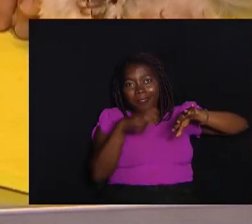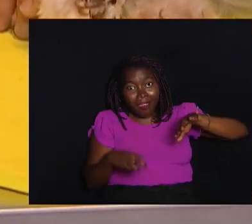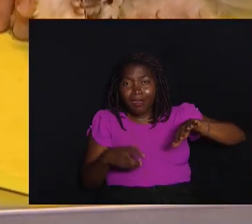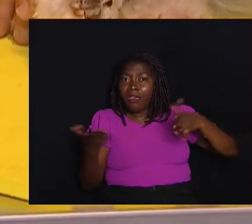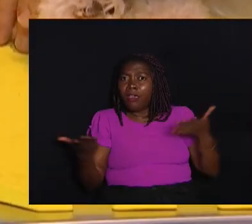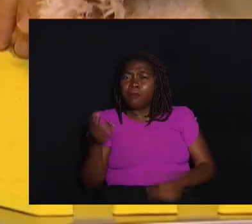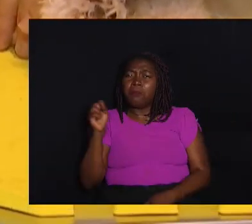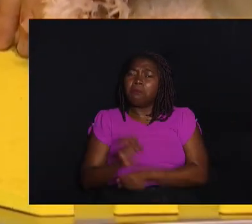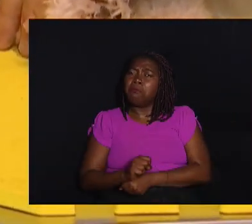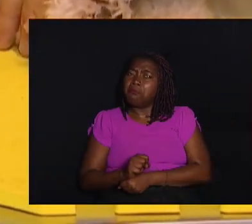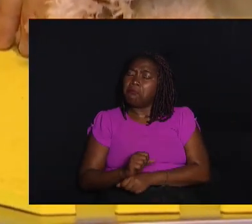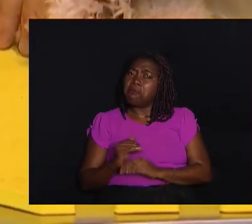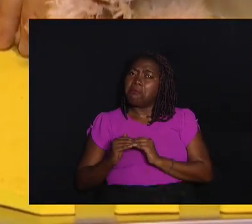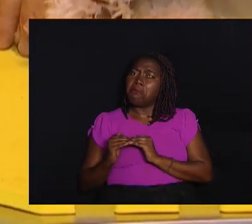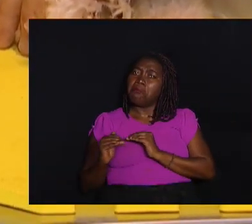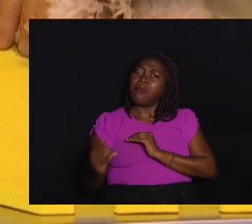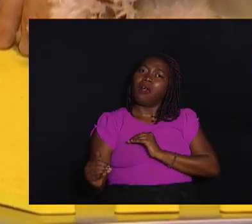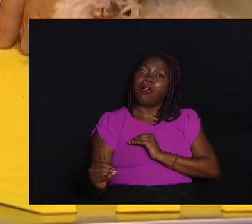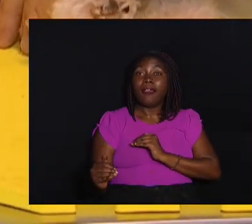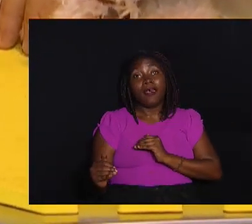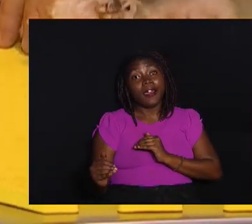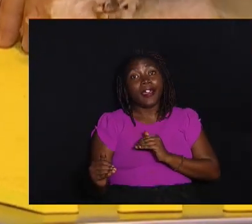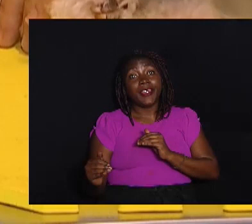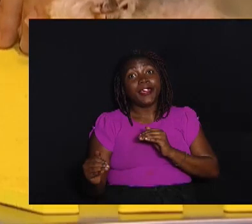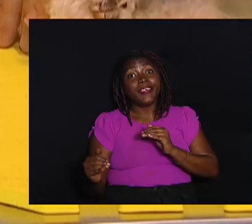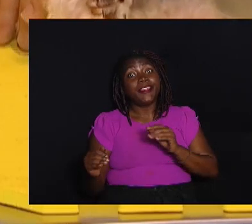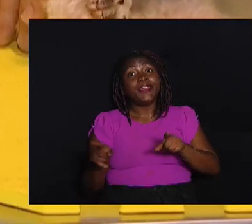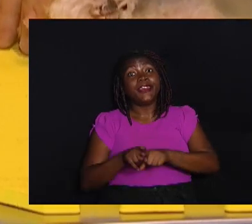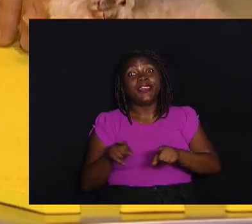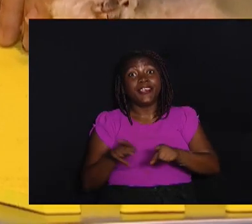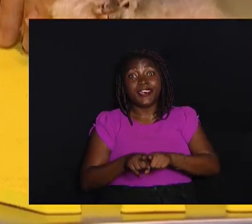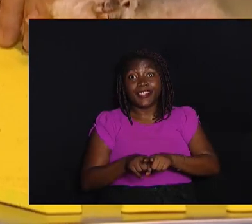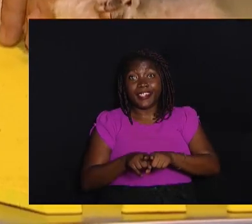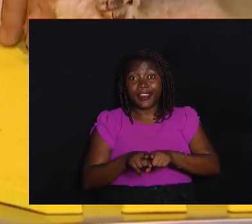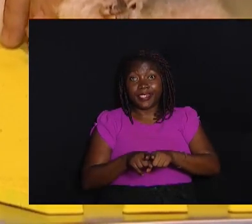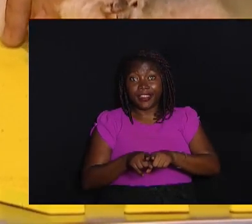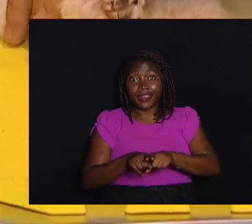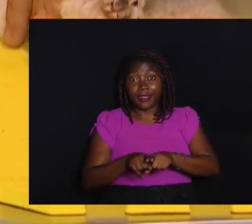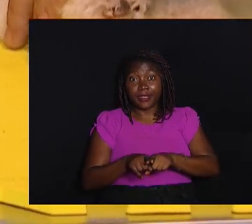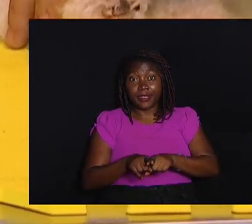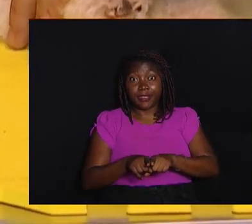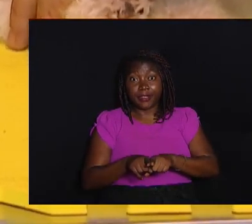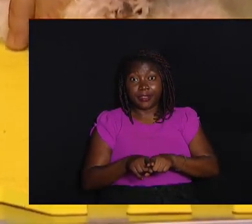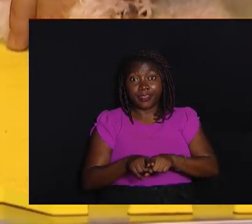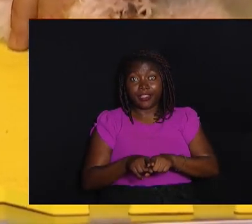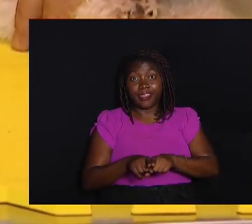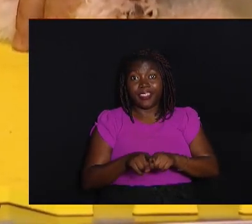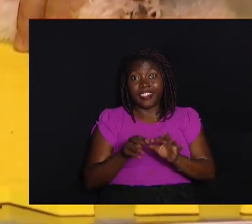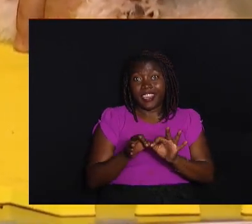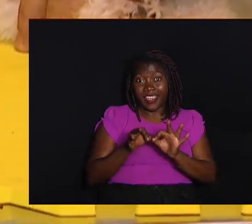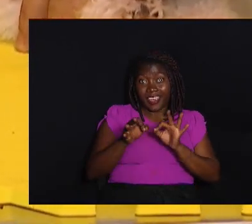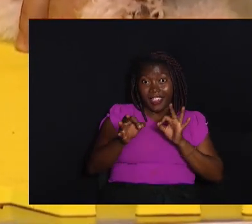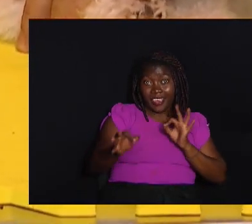fazer essa atividade. E na extensão e na flexão do membro, eles